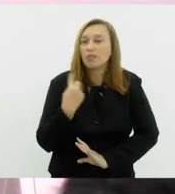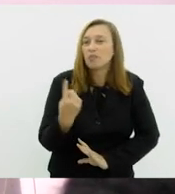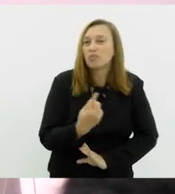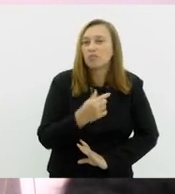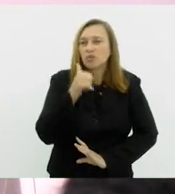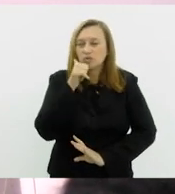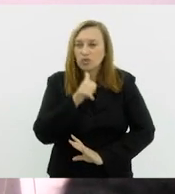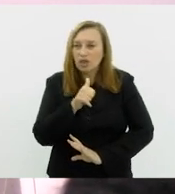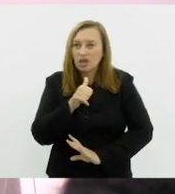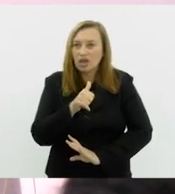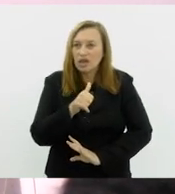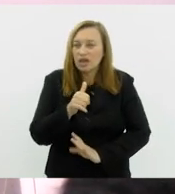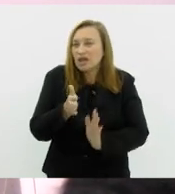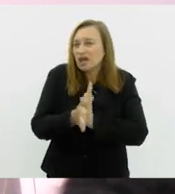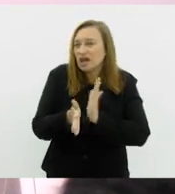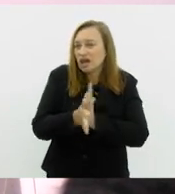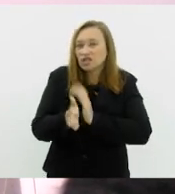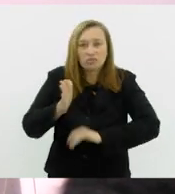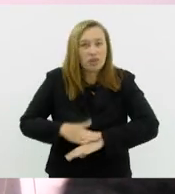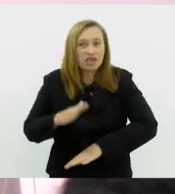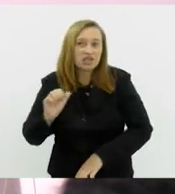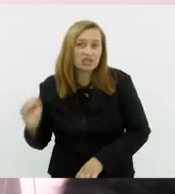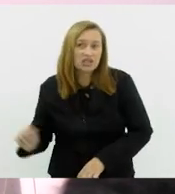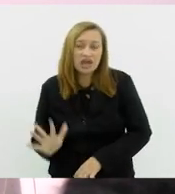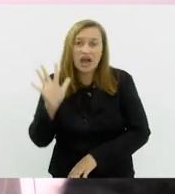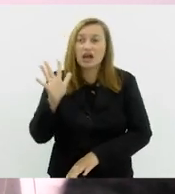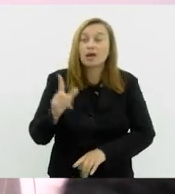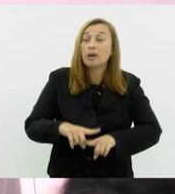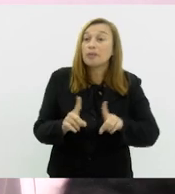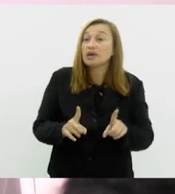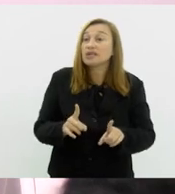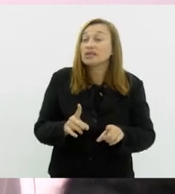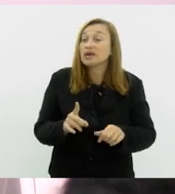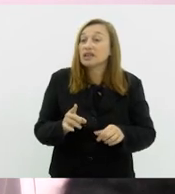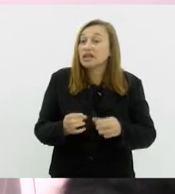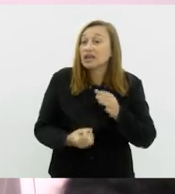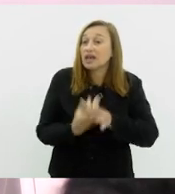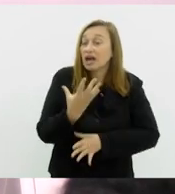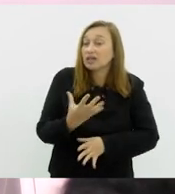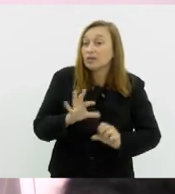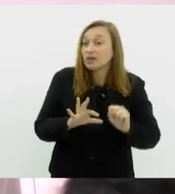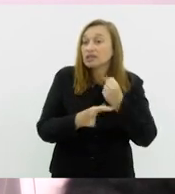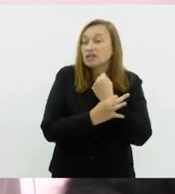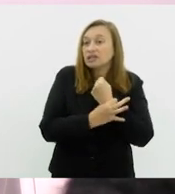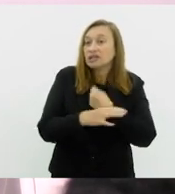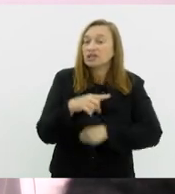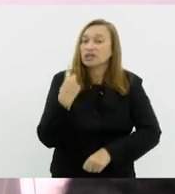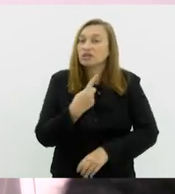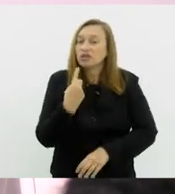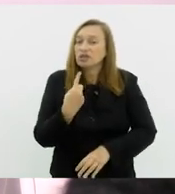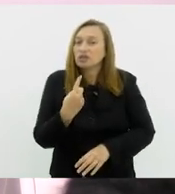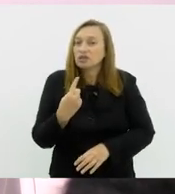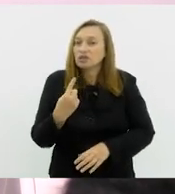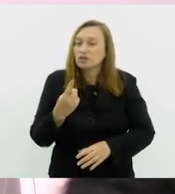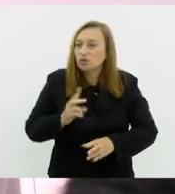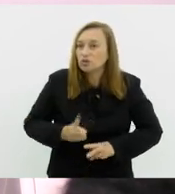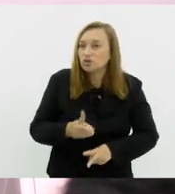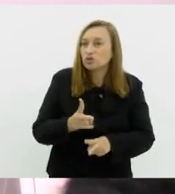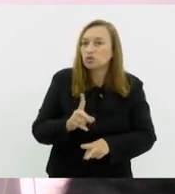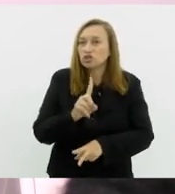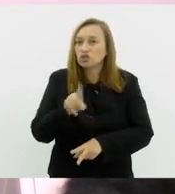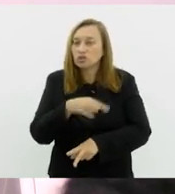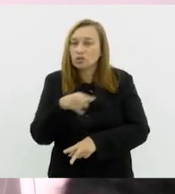mais custoso, ele é muito mais caro. Mas ele é feito para ser assim, para garantir que a gente continue no critério de exclusão. E a gente